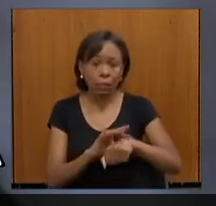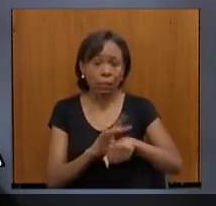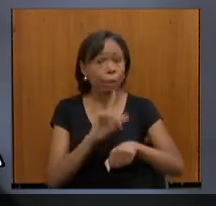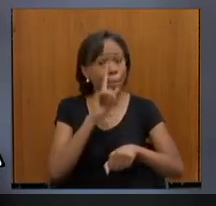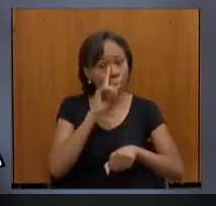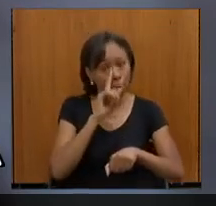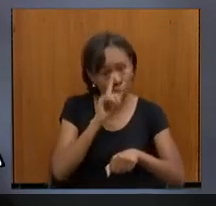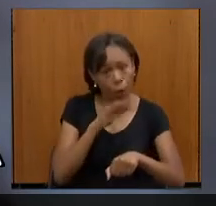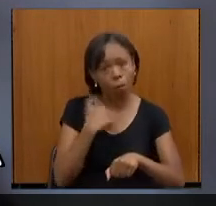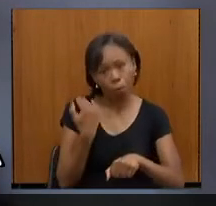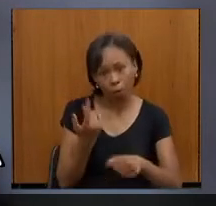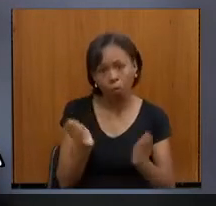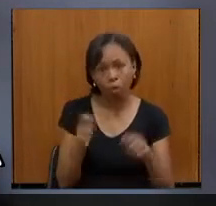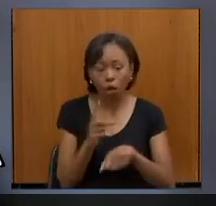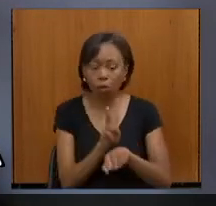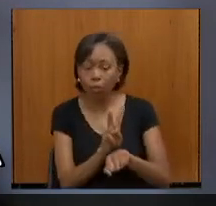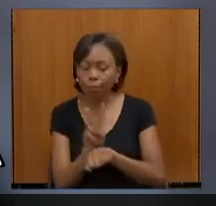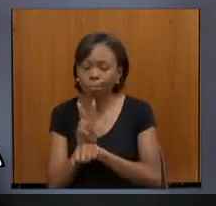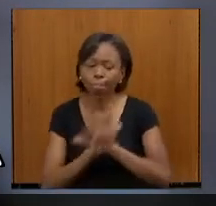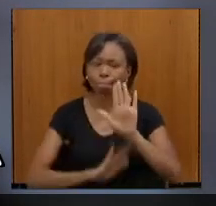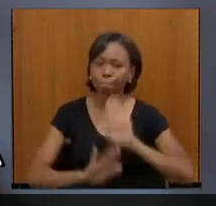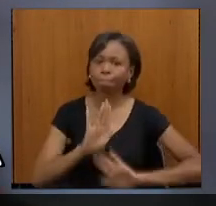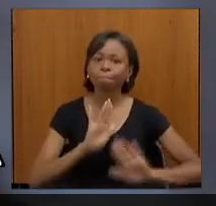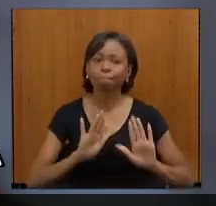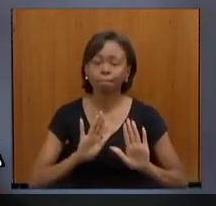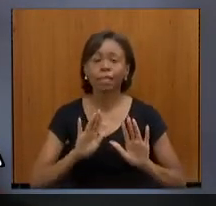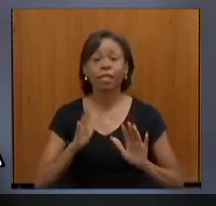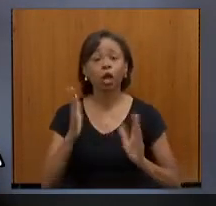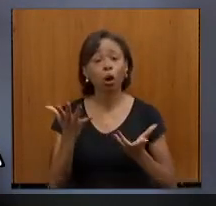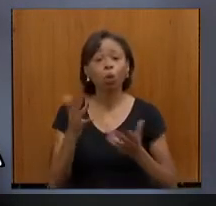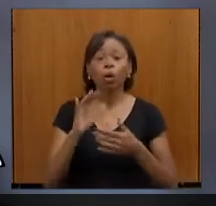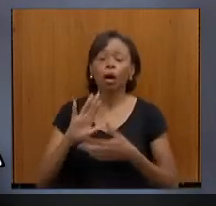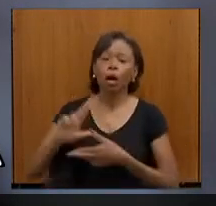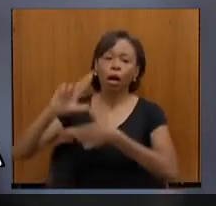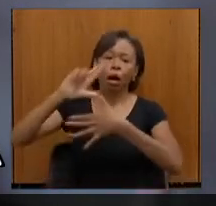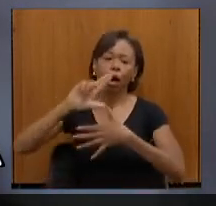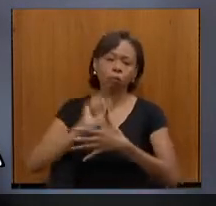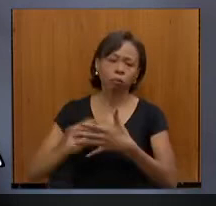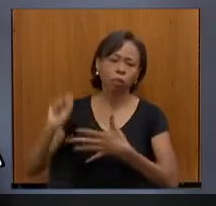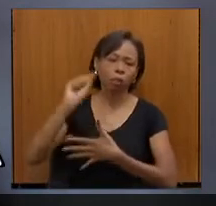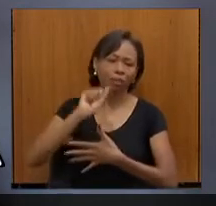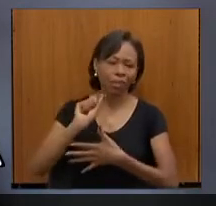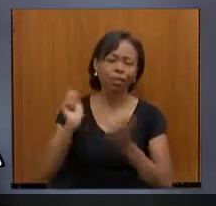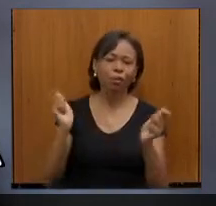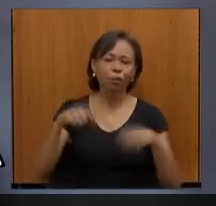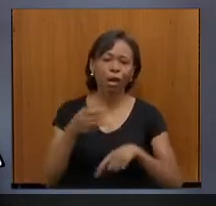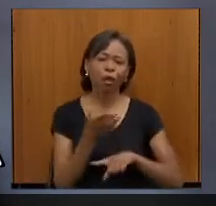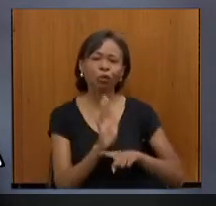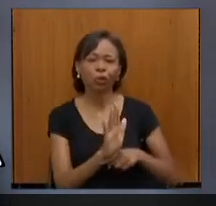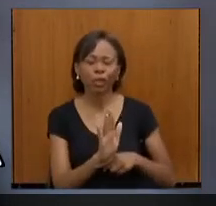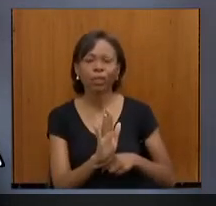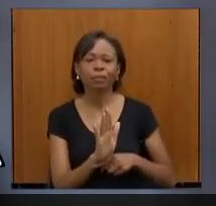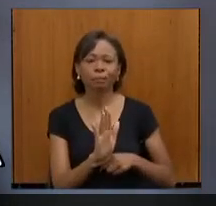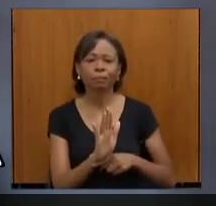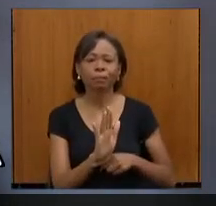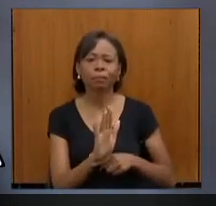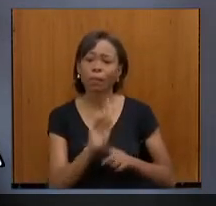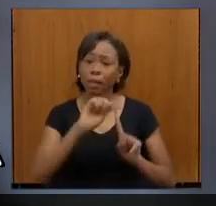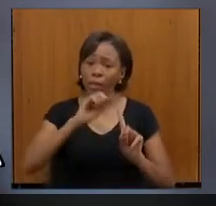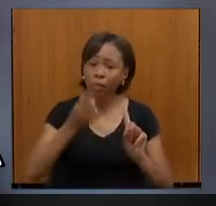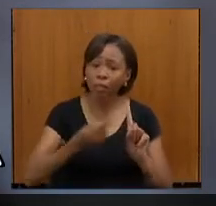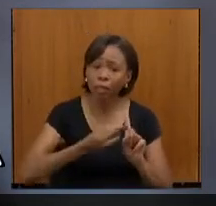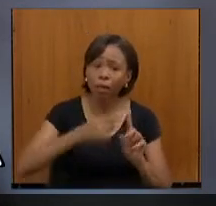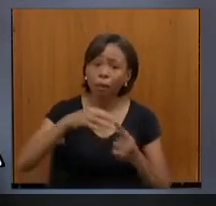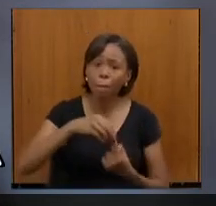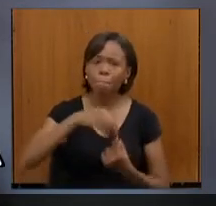a isso que a região das Américas conseguiu avisar os países, sim, as grávidas têm que ser priorizadas, sim,